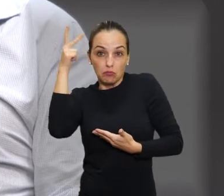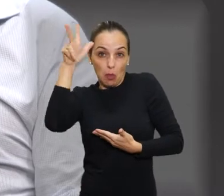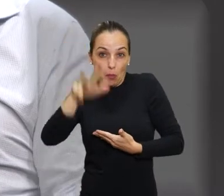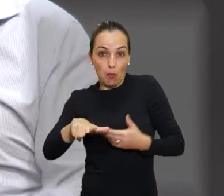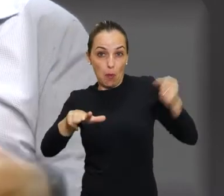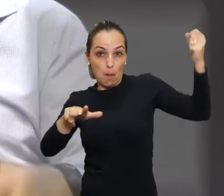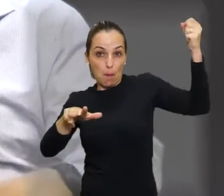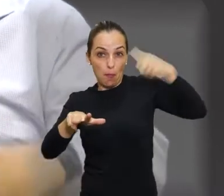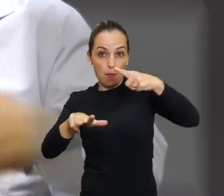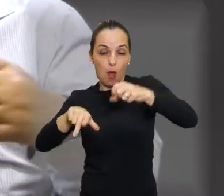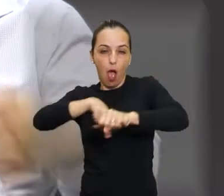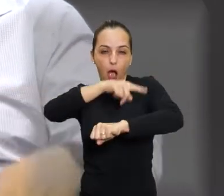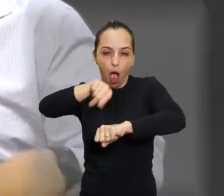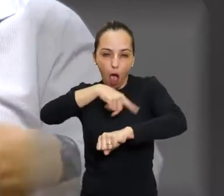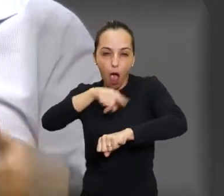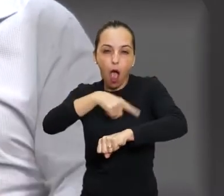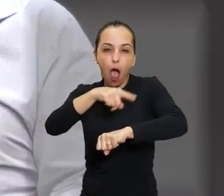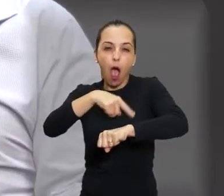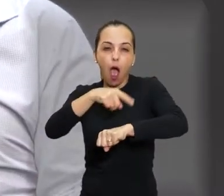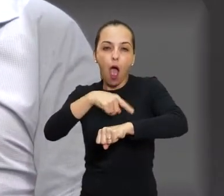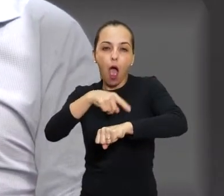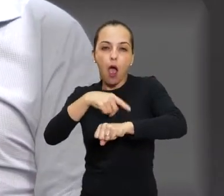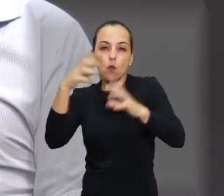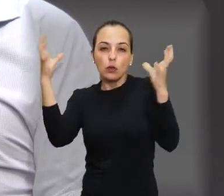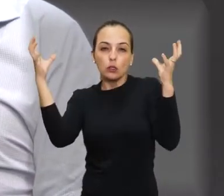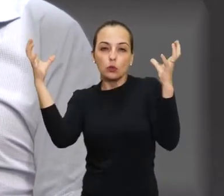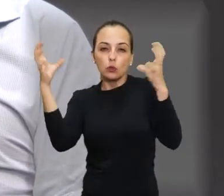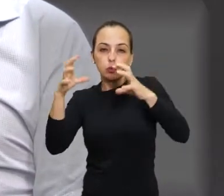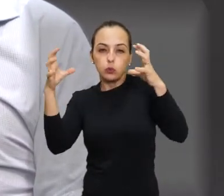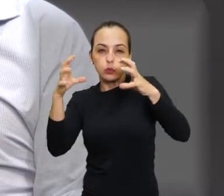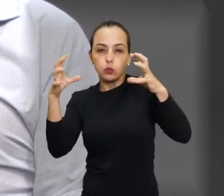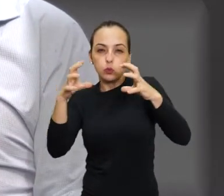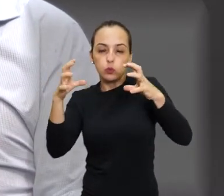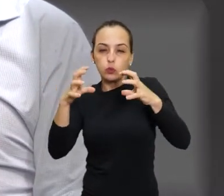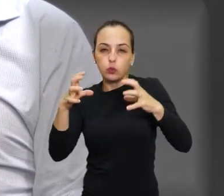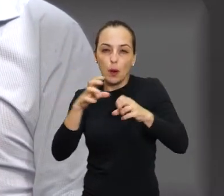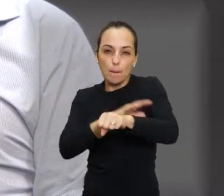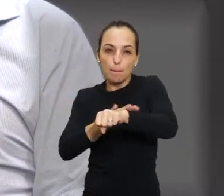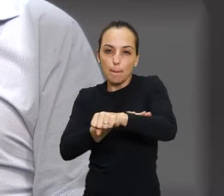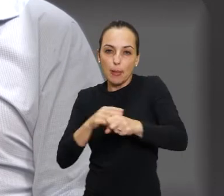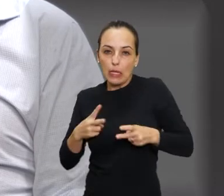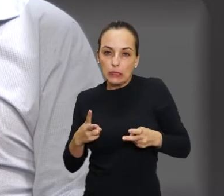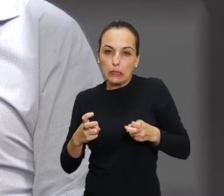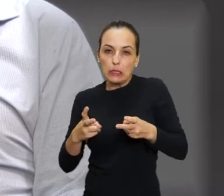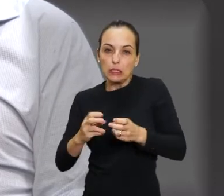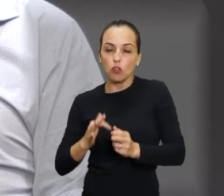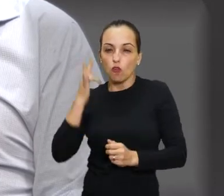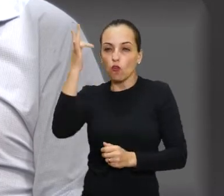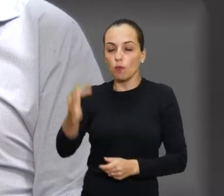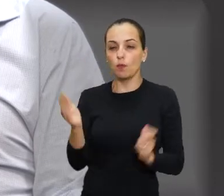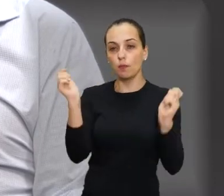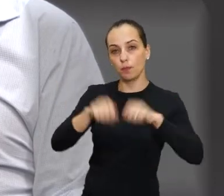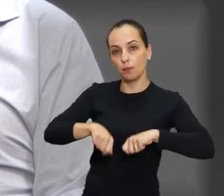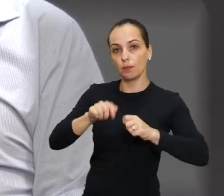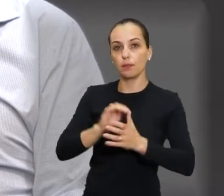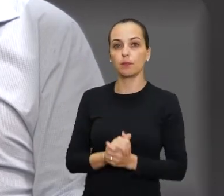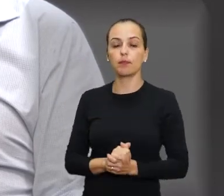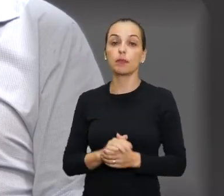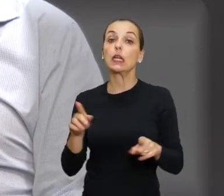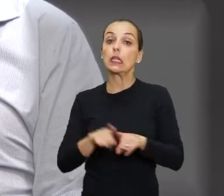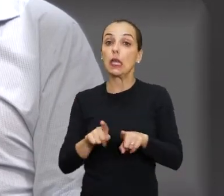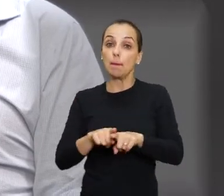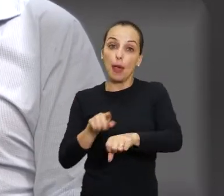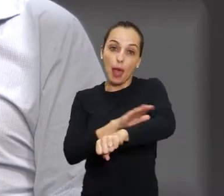inteira. Então essa exposição prolongada e repetida ao sol pode desencadear lá no futuro o temido câncer de